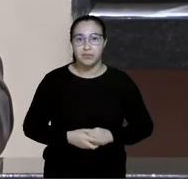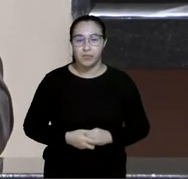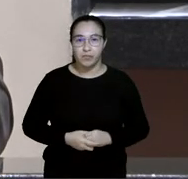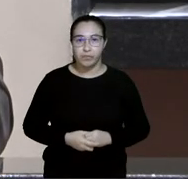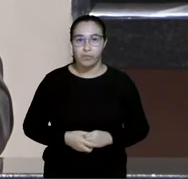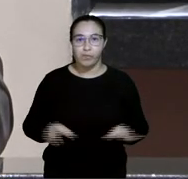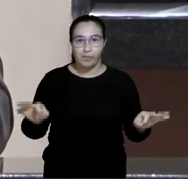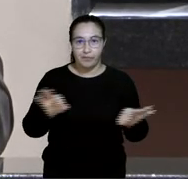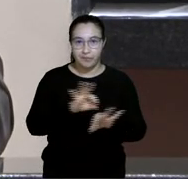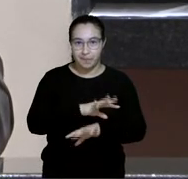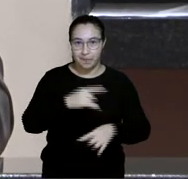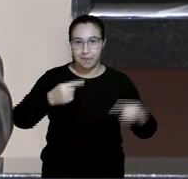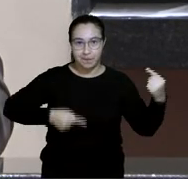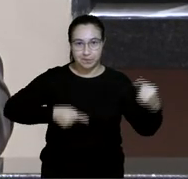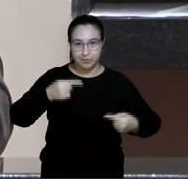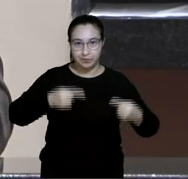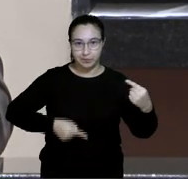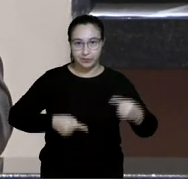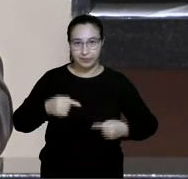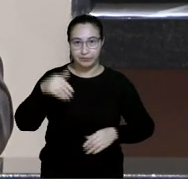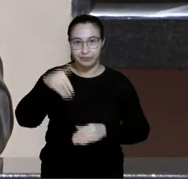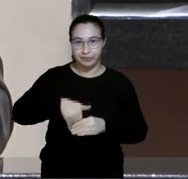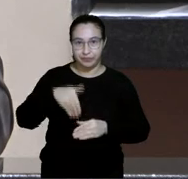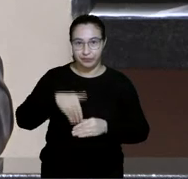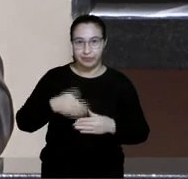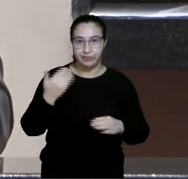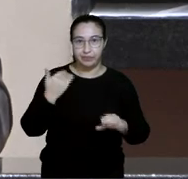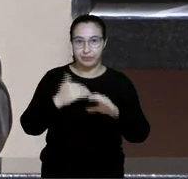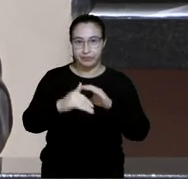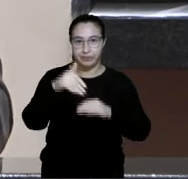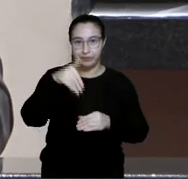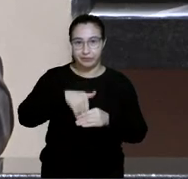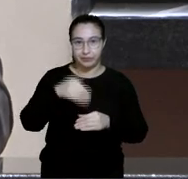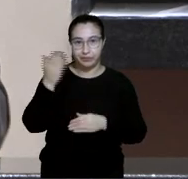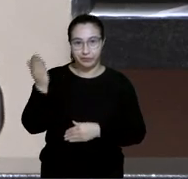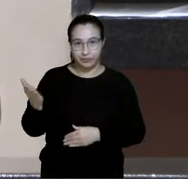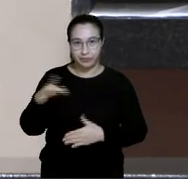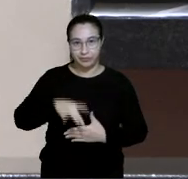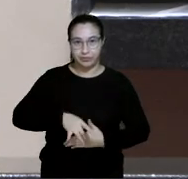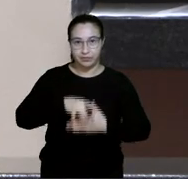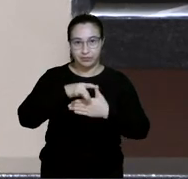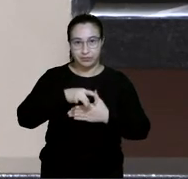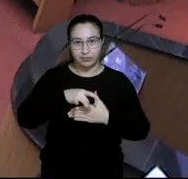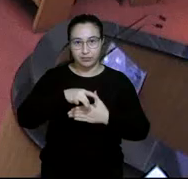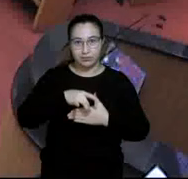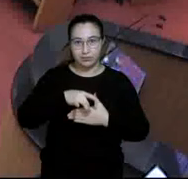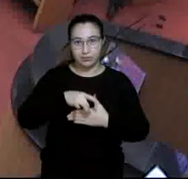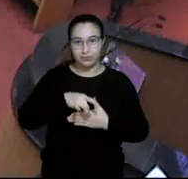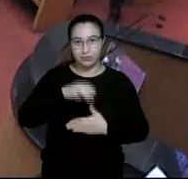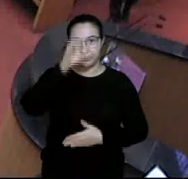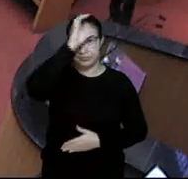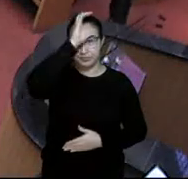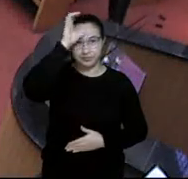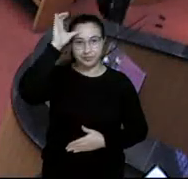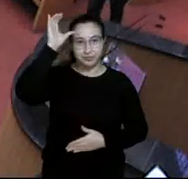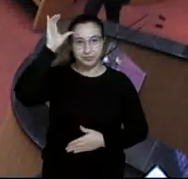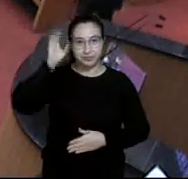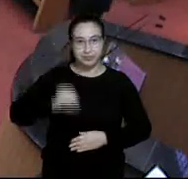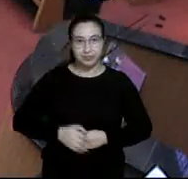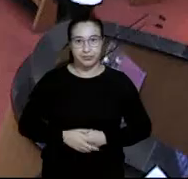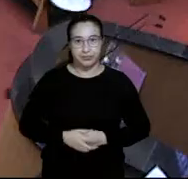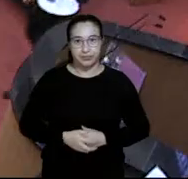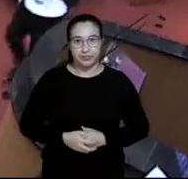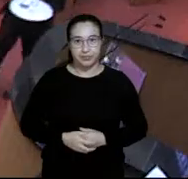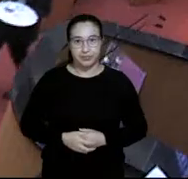Encerrada a discussão, em votação para encaminhamento. Eu voto com a palavra o líder de governo, deputado Carlos Humberto. Obrigado.